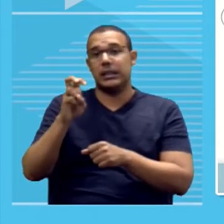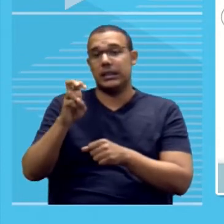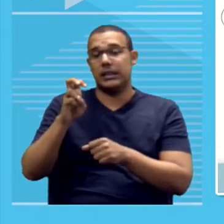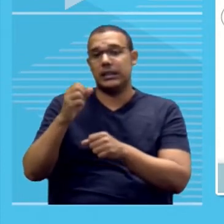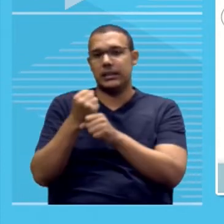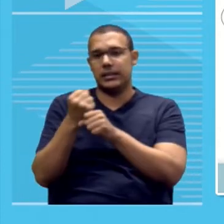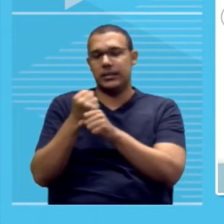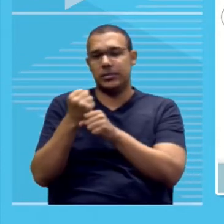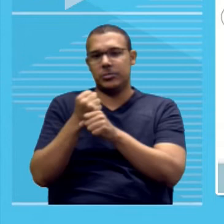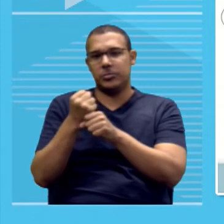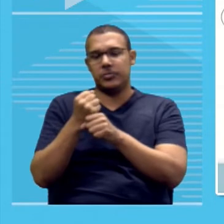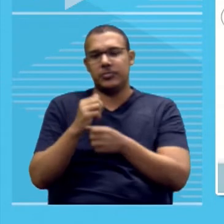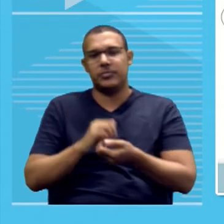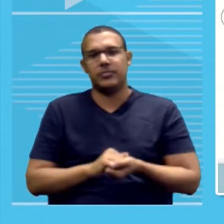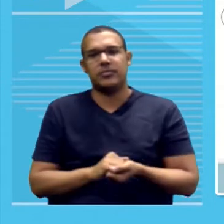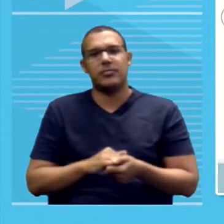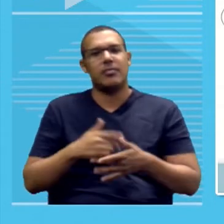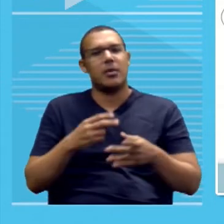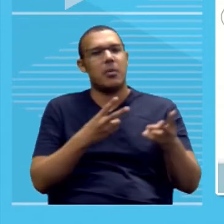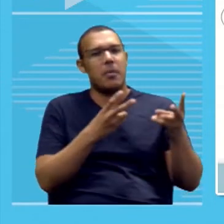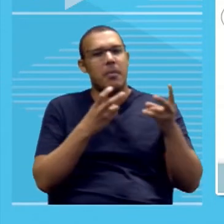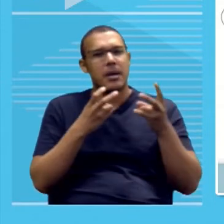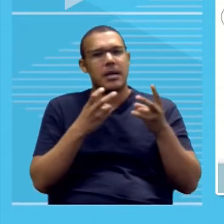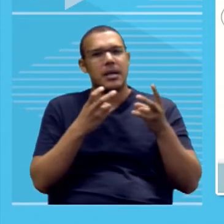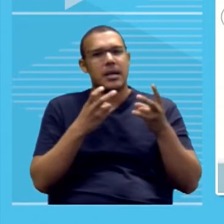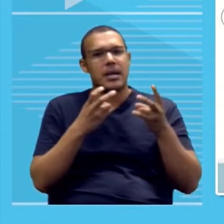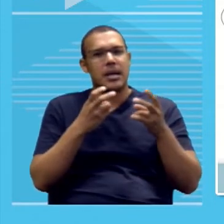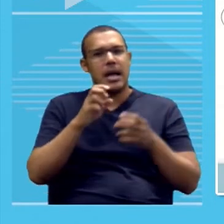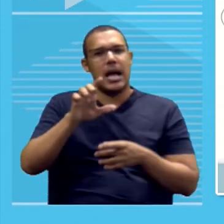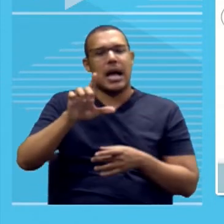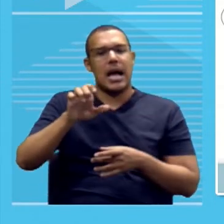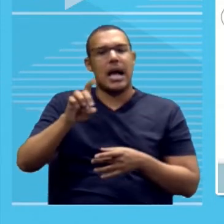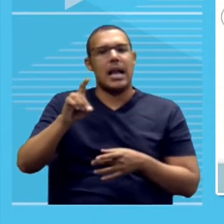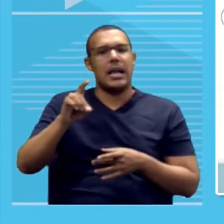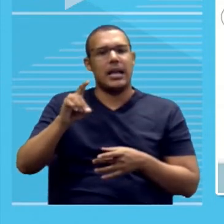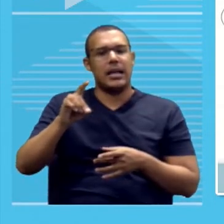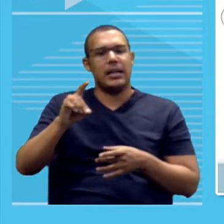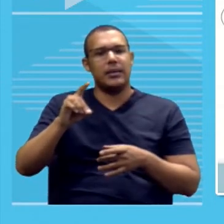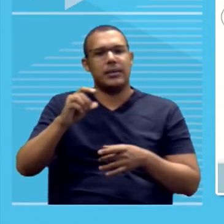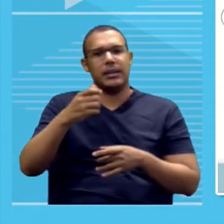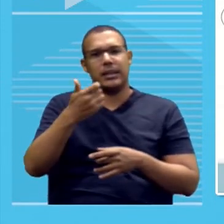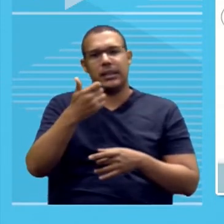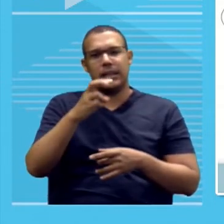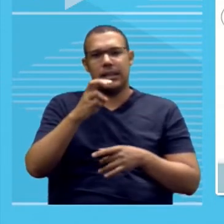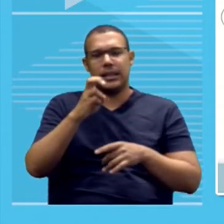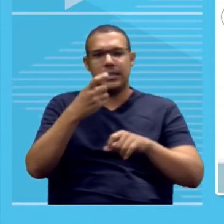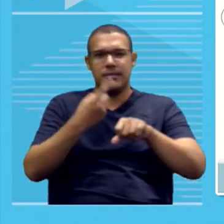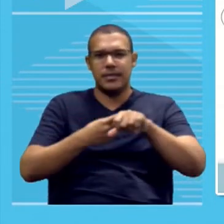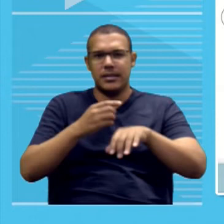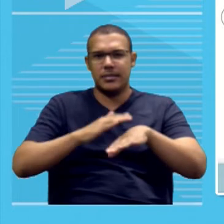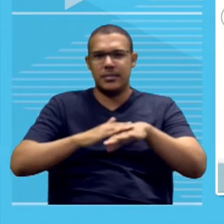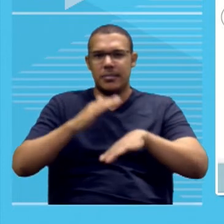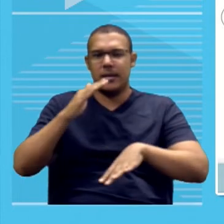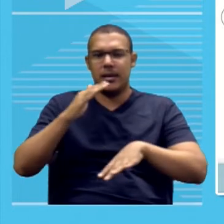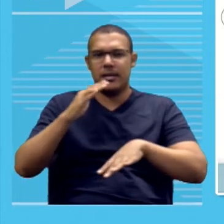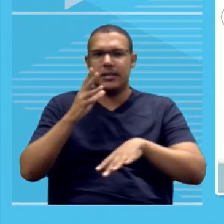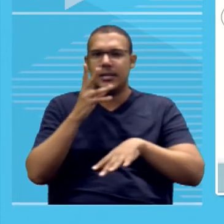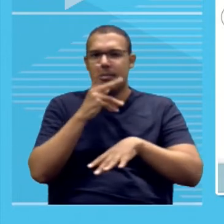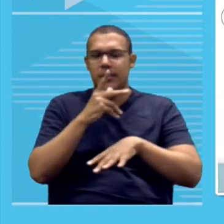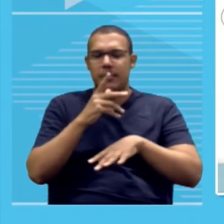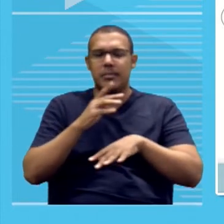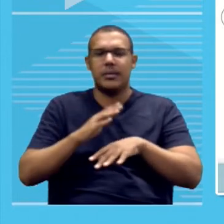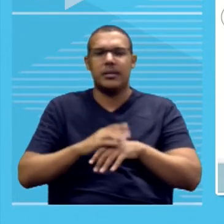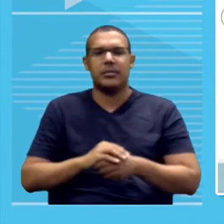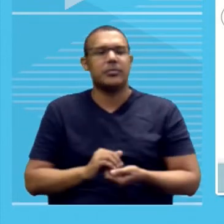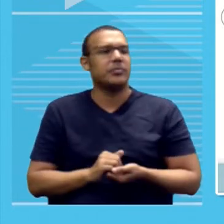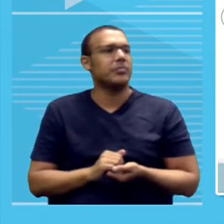aí. Percebam que a lâmpada de LED ela demora 15 vezes mais do que a lâmpada comum e 3 vezes mais que a lâmpada